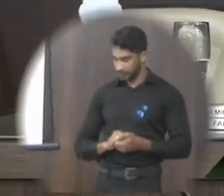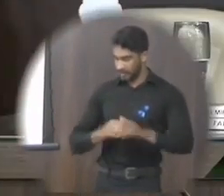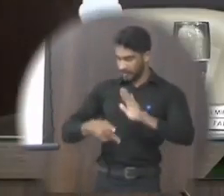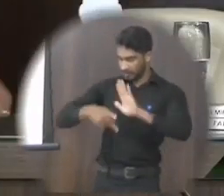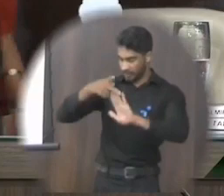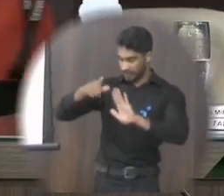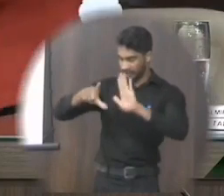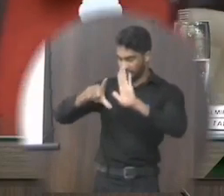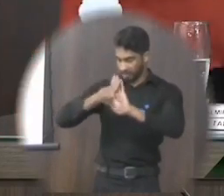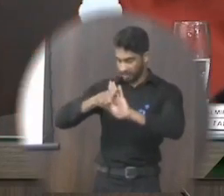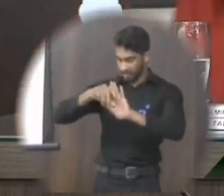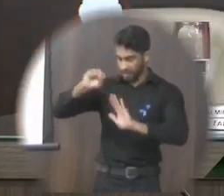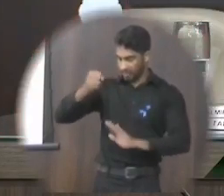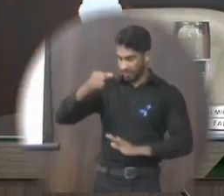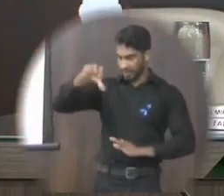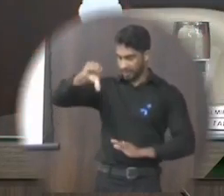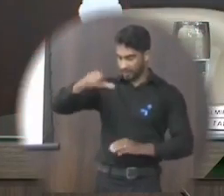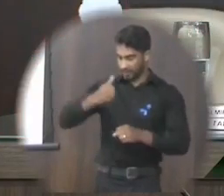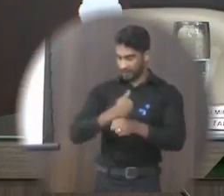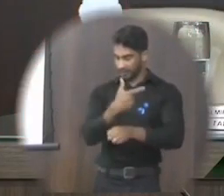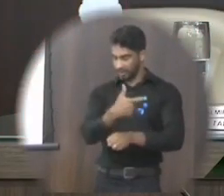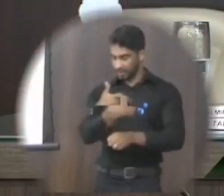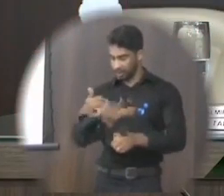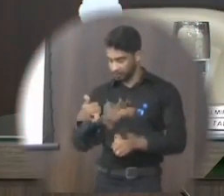Projeto de lei 089 de 2021.